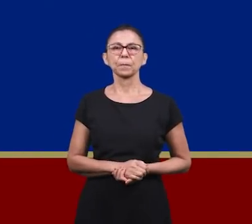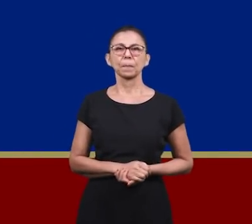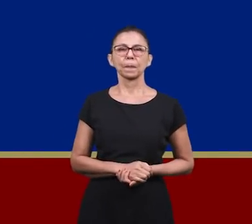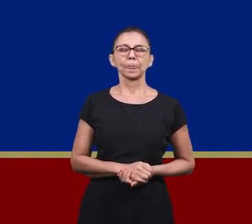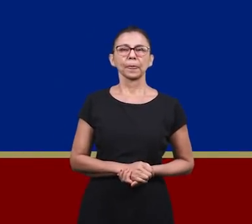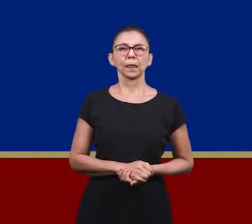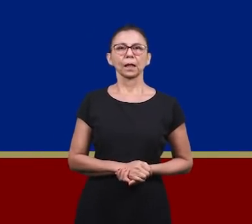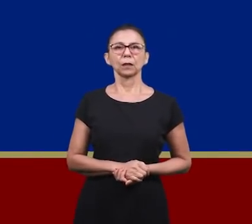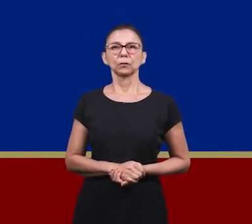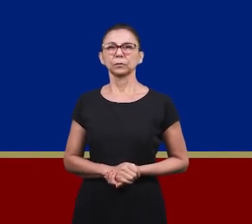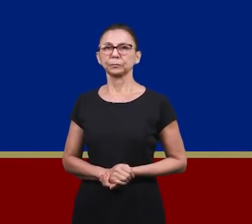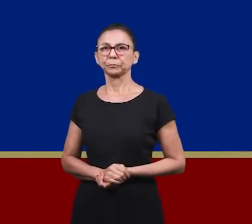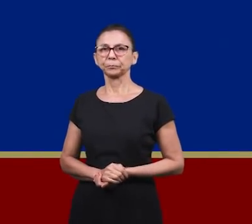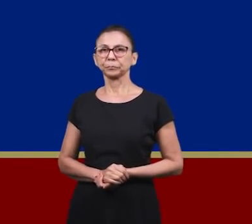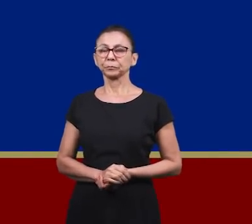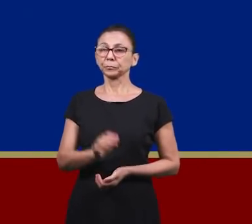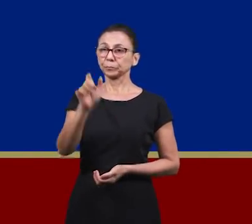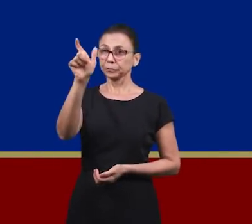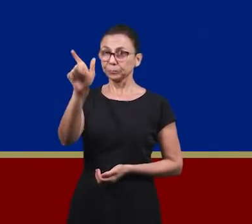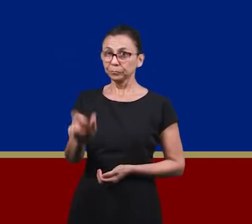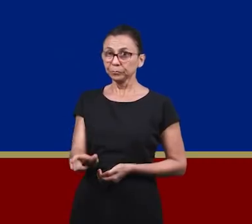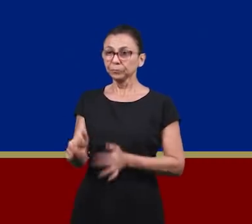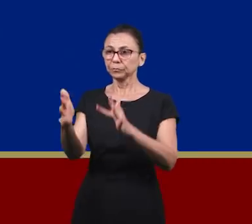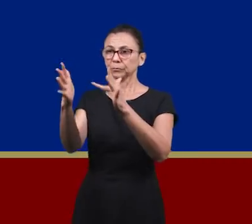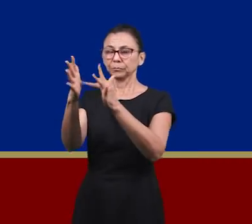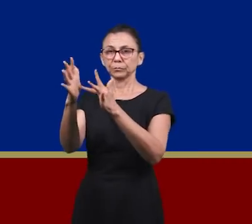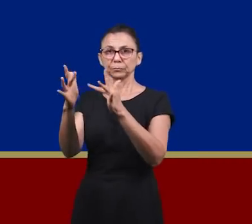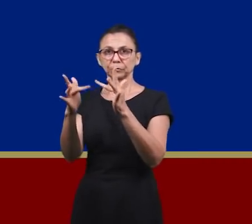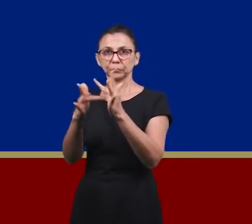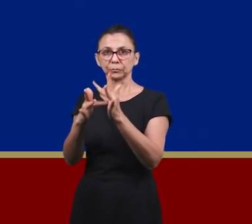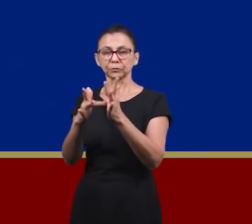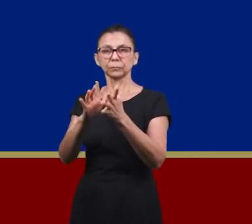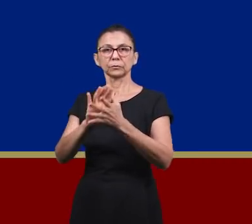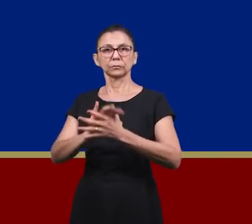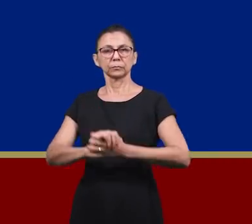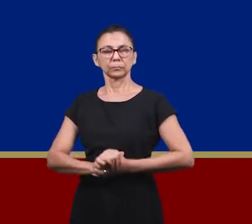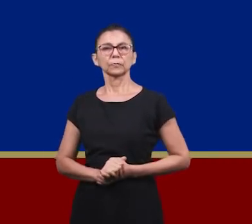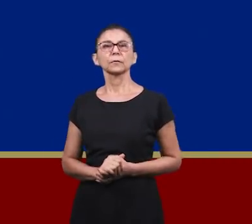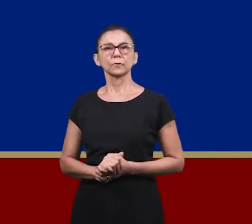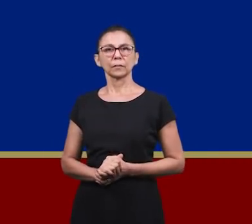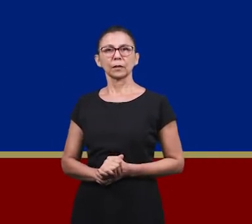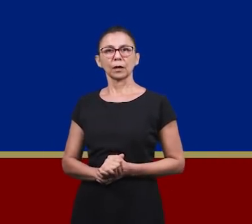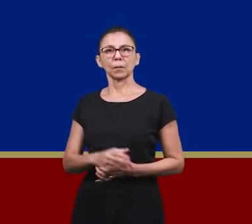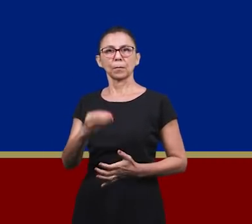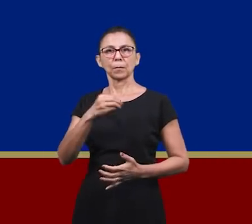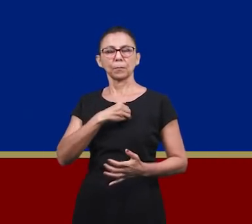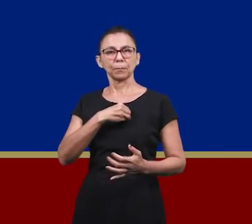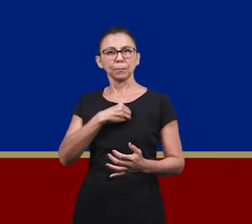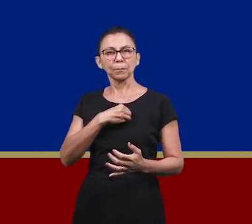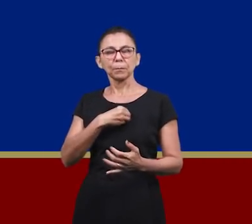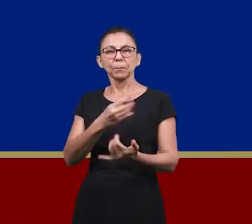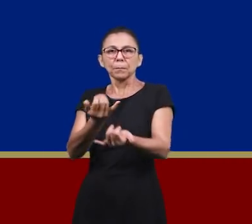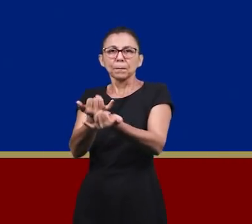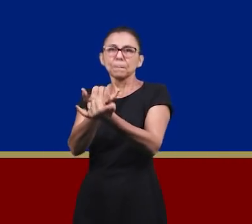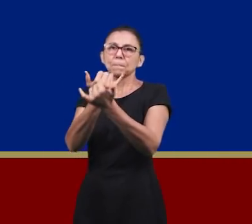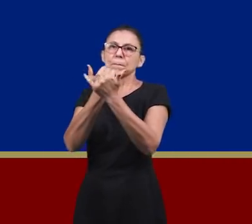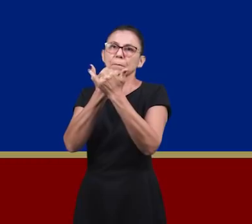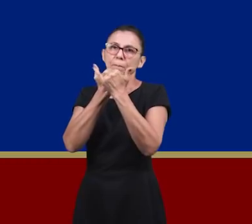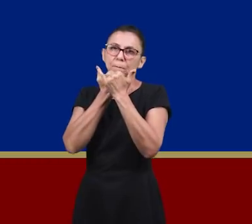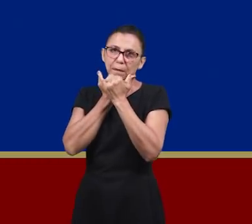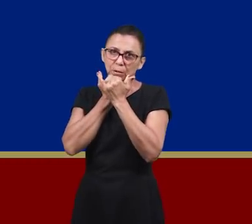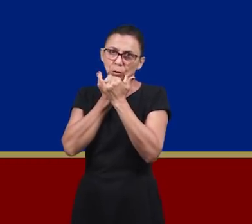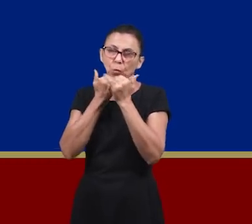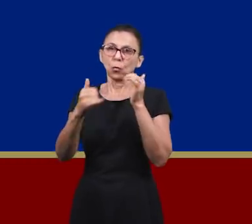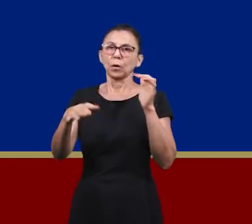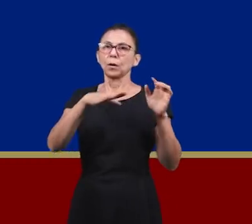e ele, Jesus, Sim, é a propiciação pelos nossos pecados.